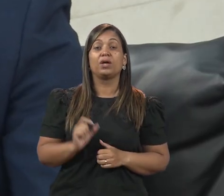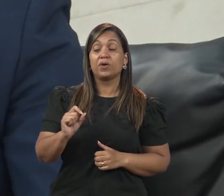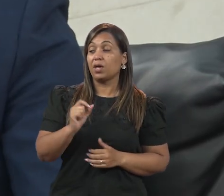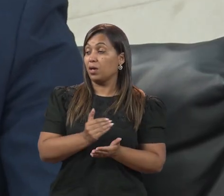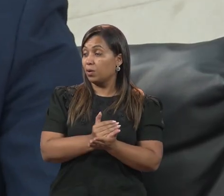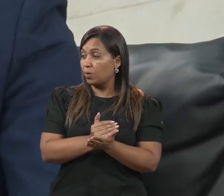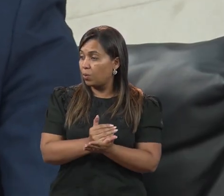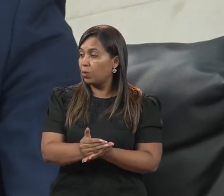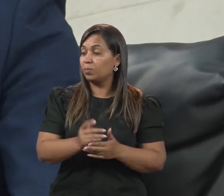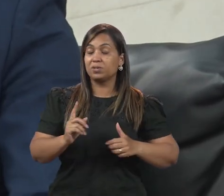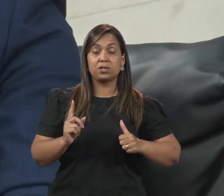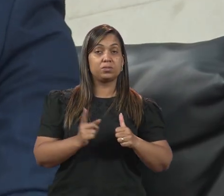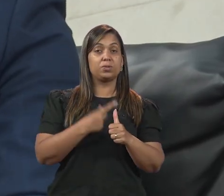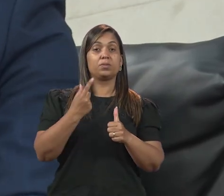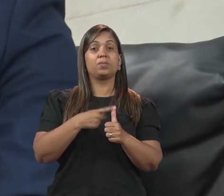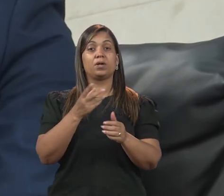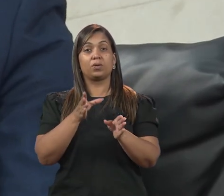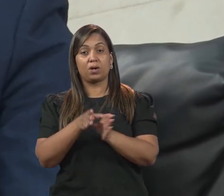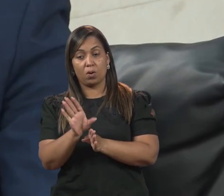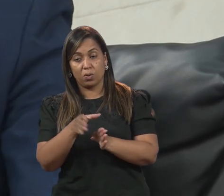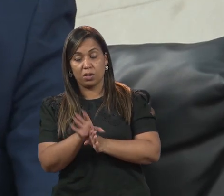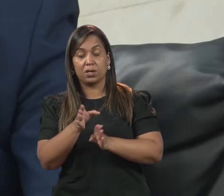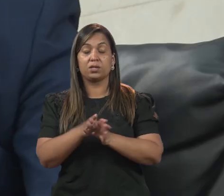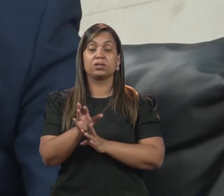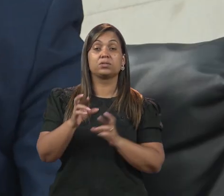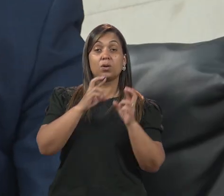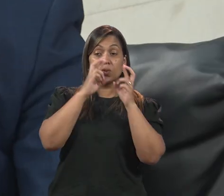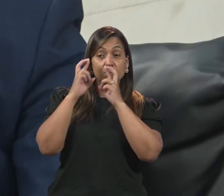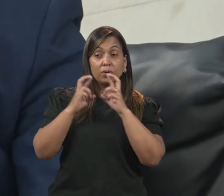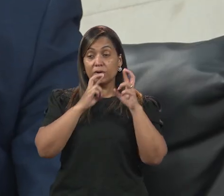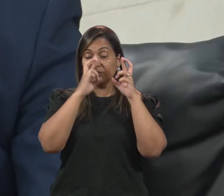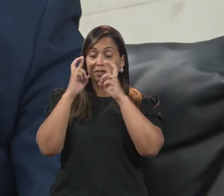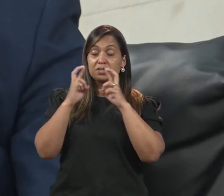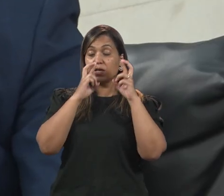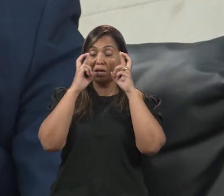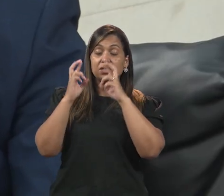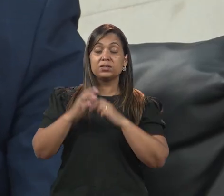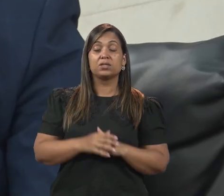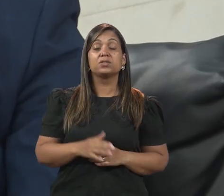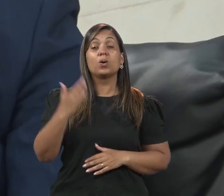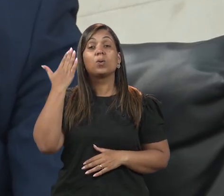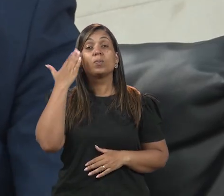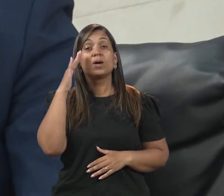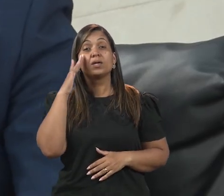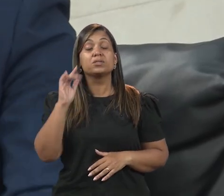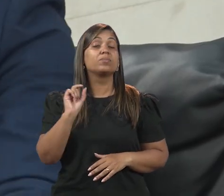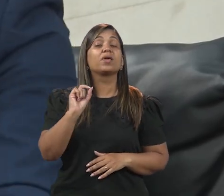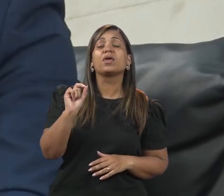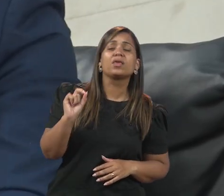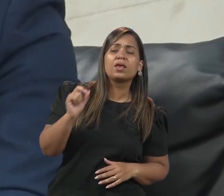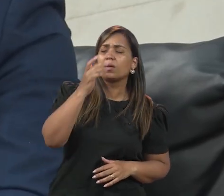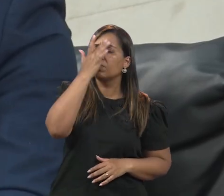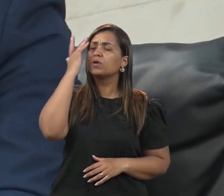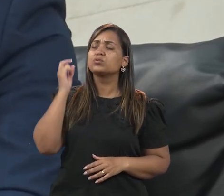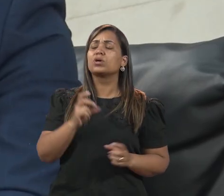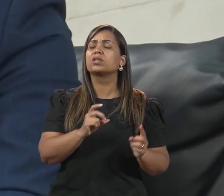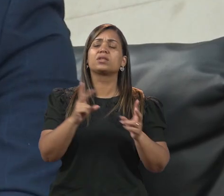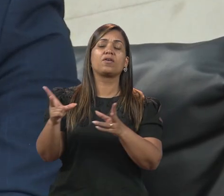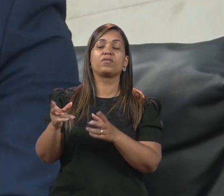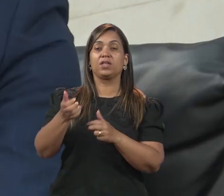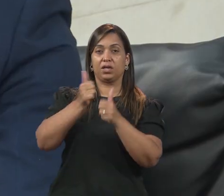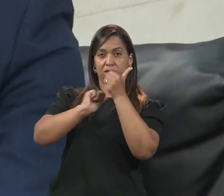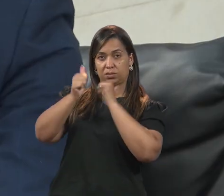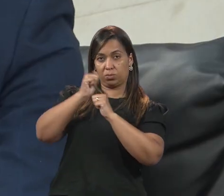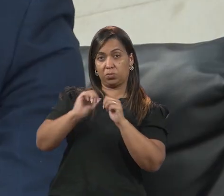que começasse primeiro com a orientação, uma fiscalização, obviamente, para saber quem é o fornecedor dessas